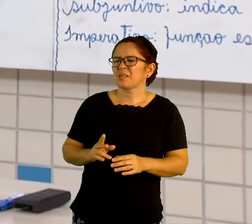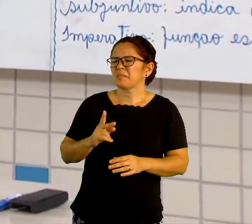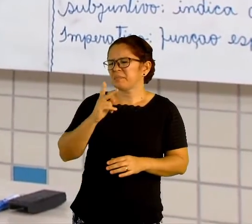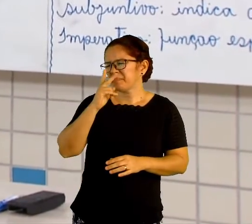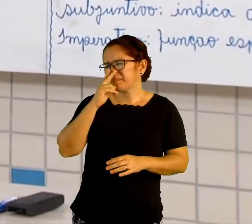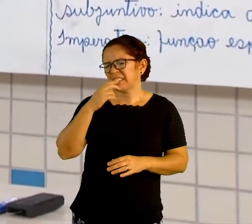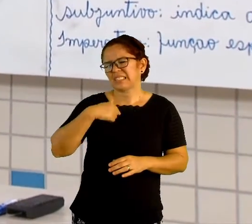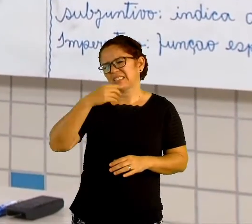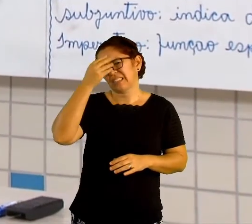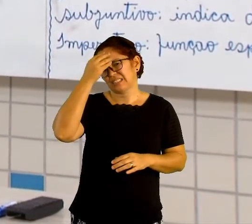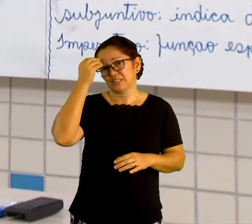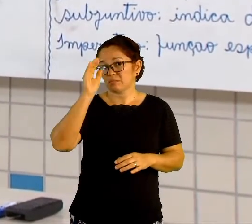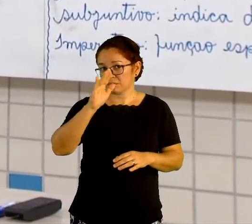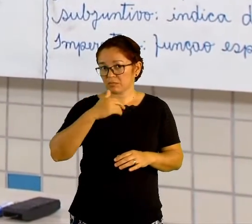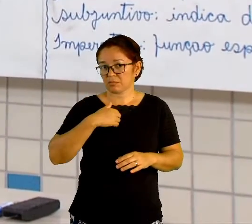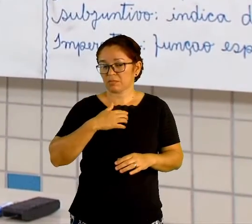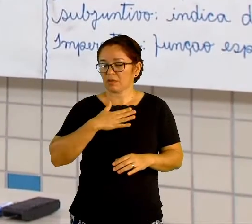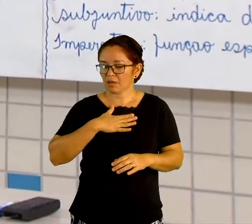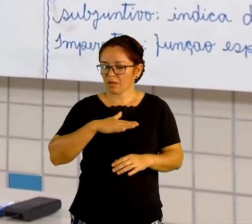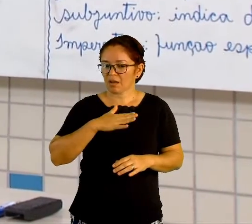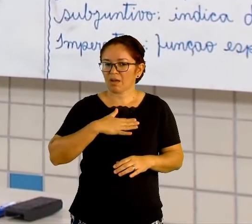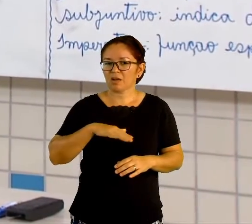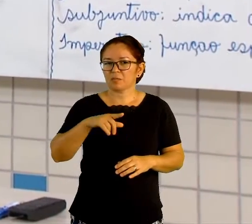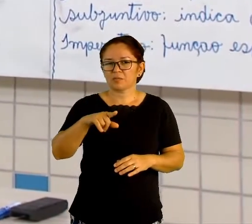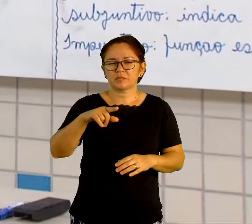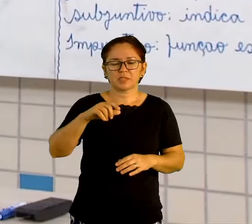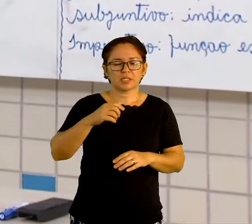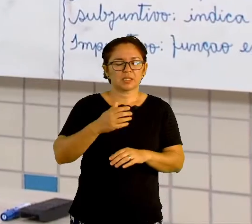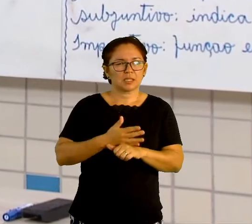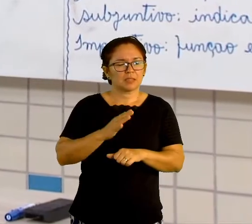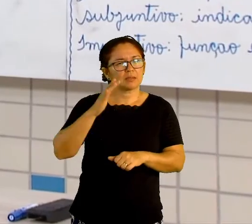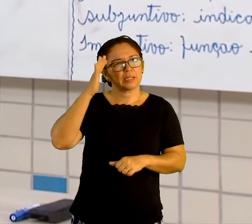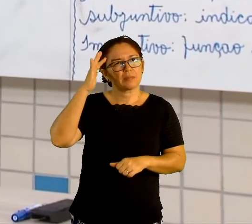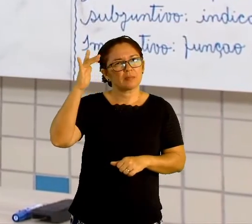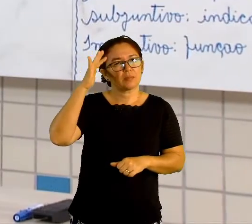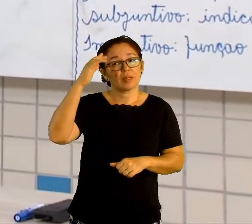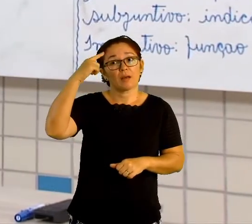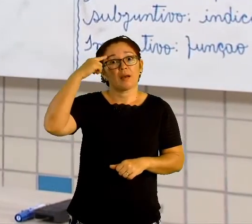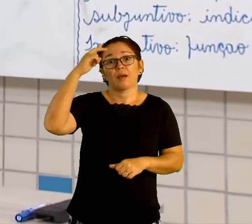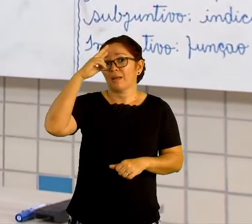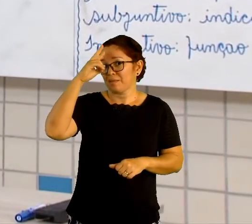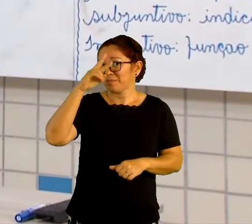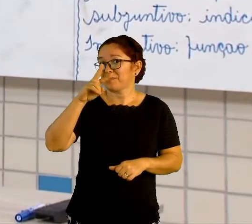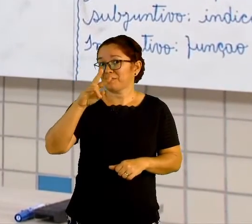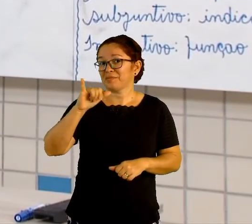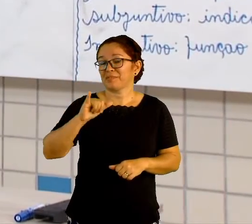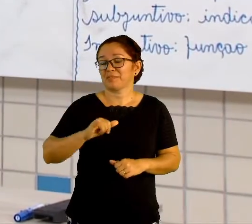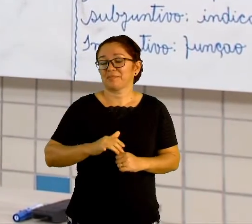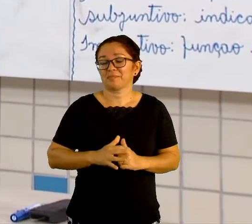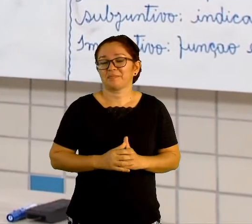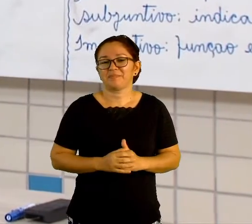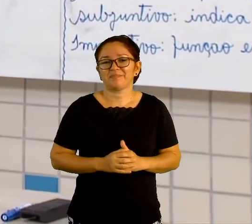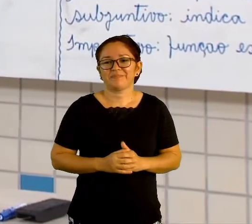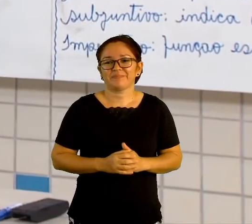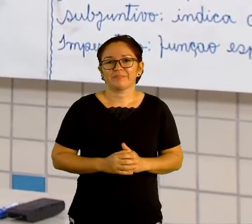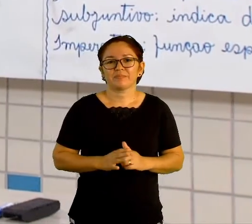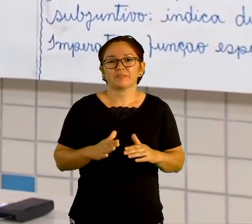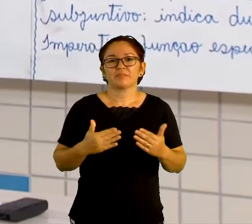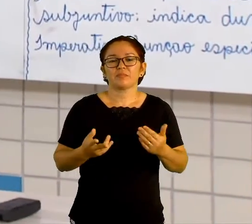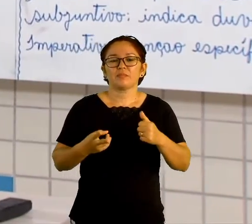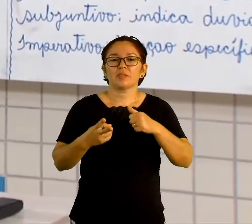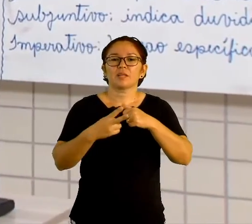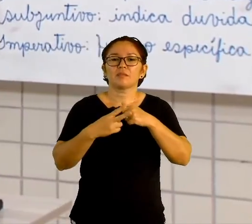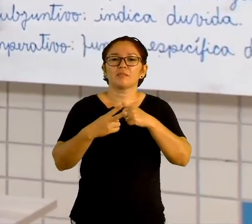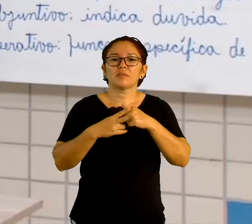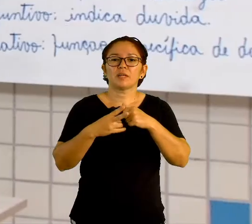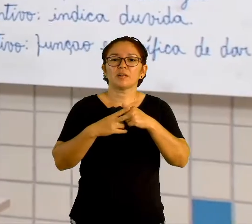Mas você vai se recordar, puxa pela sua mente aí, né, que você vai se lembrar o que é. Então, o verbo está